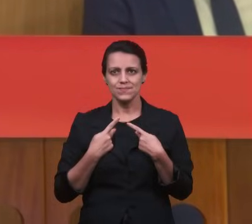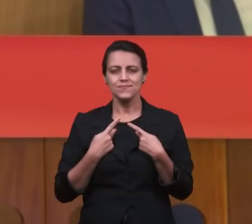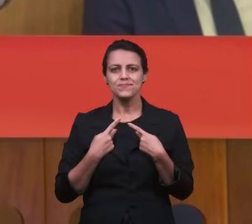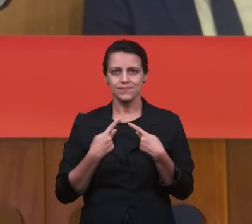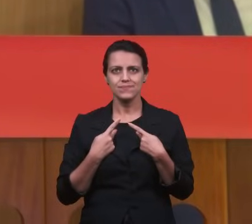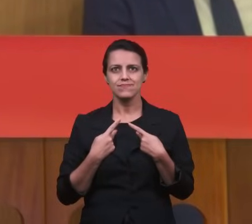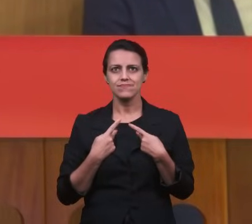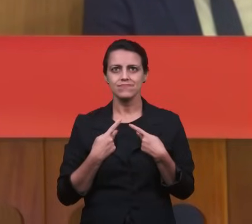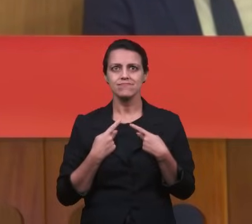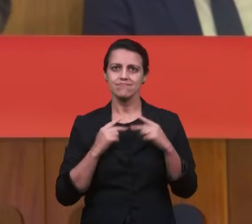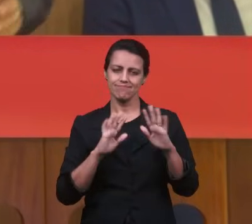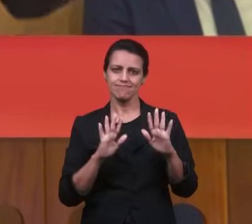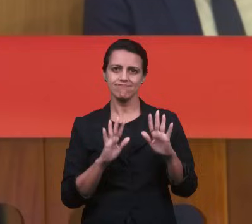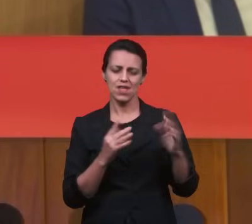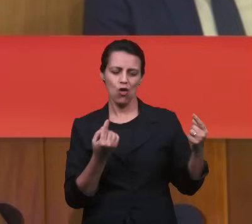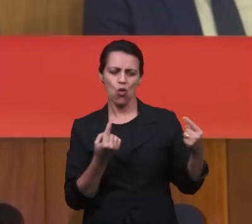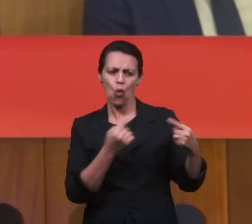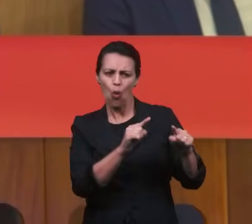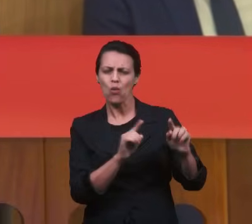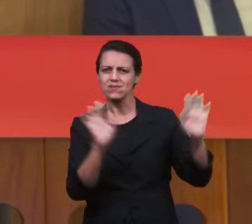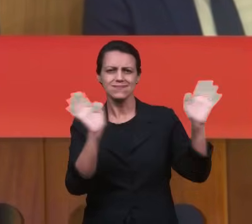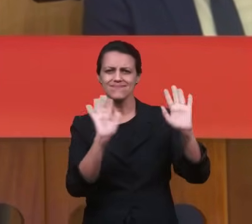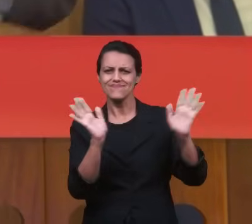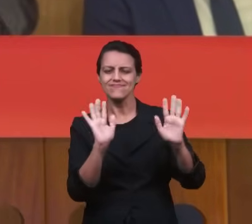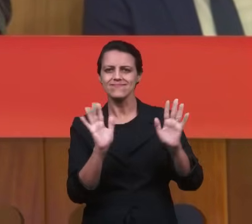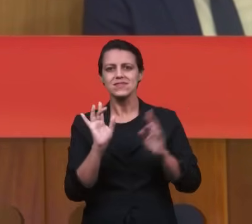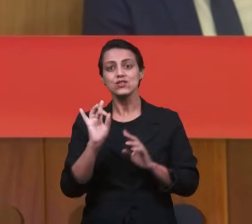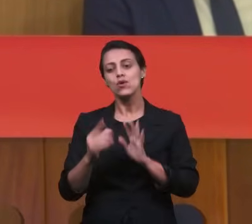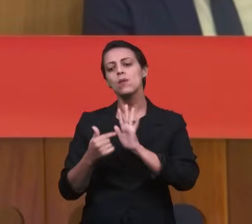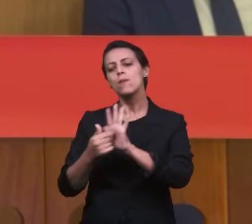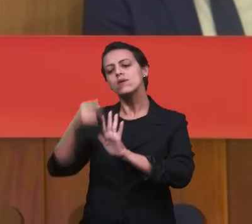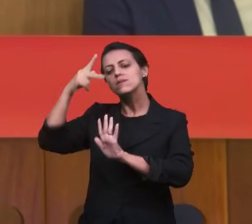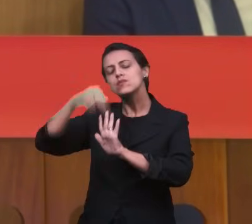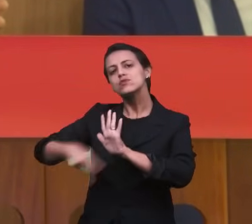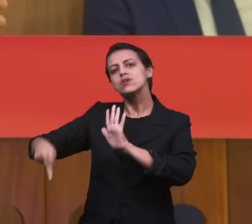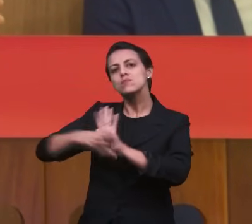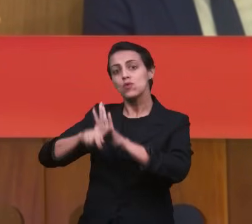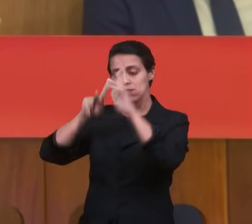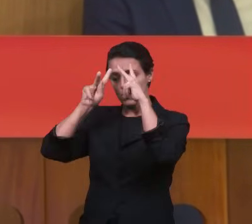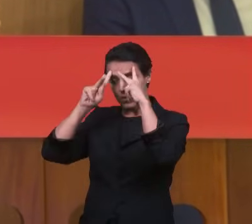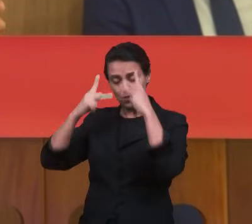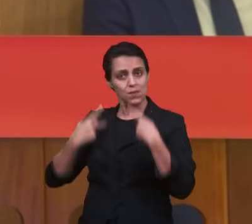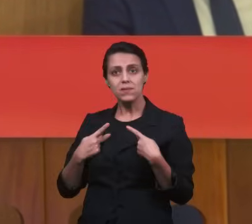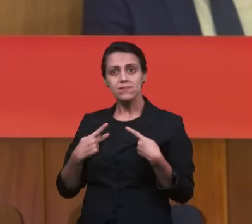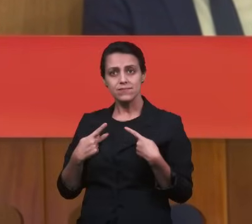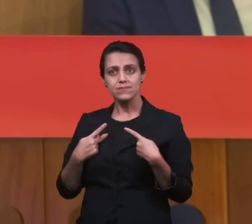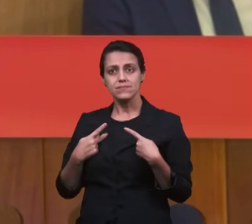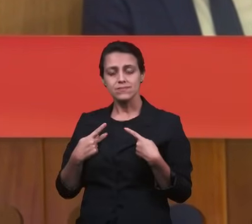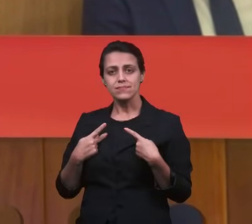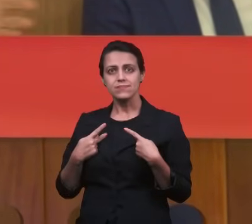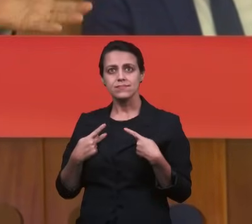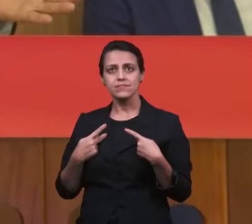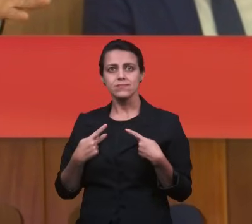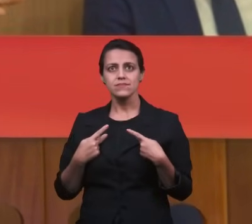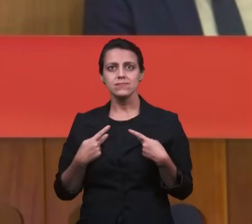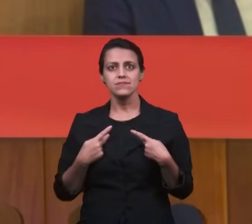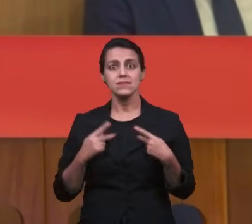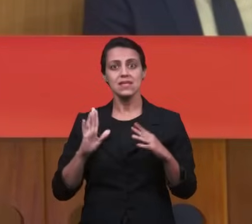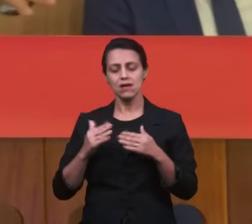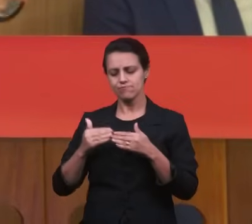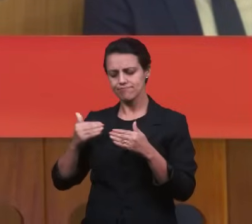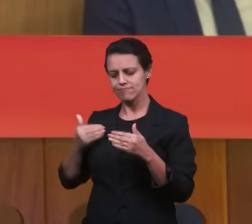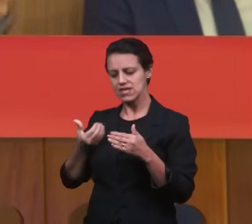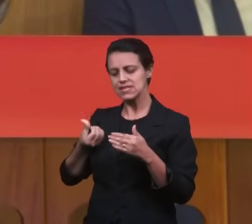podemos ofendê-los também. Vejam só, para nós o que interessa, 6.000 anos,